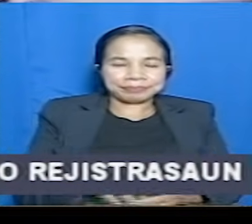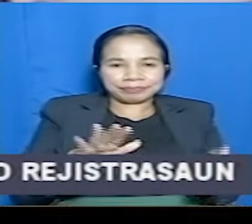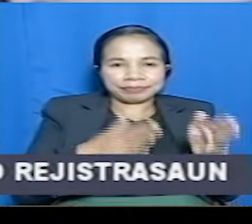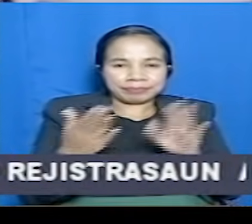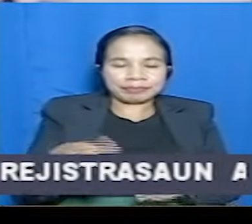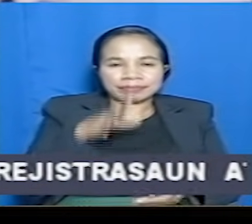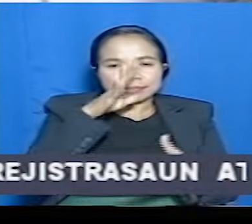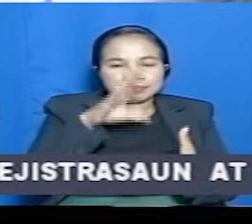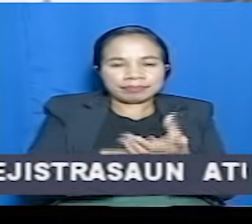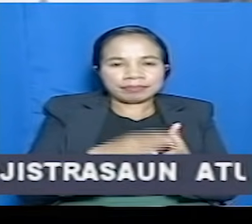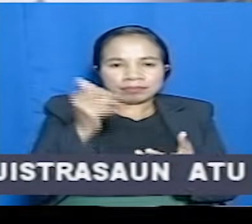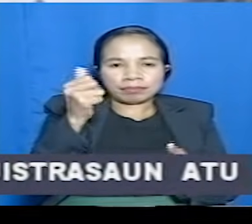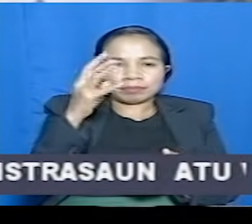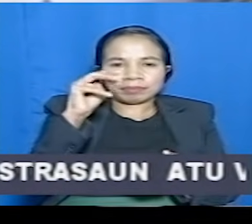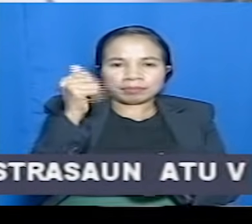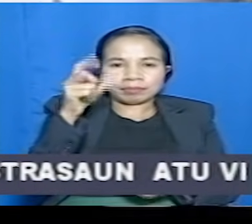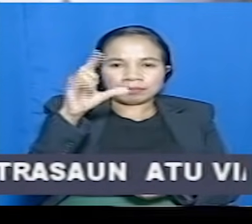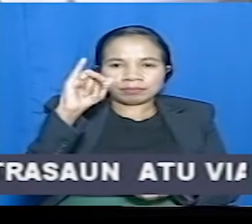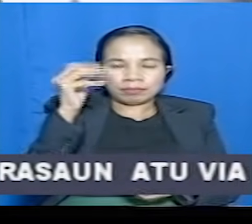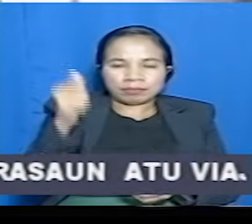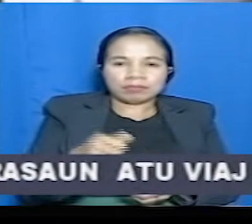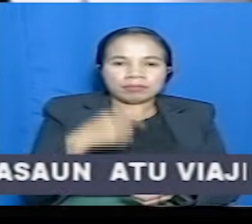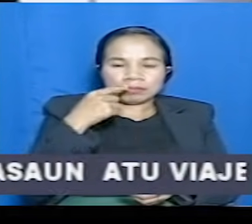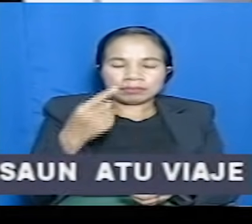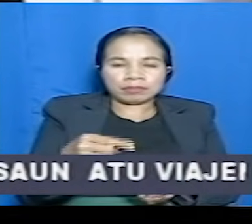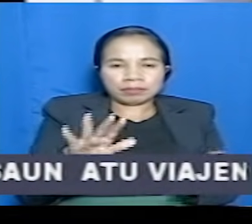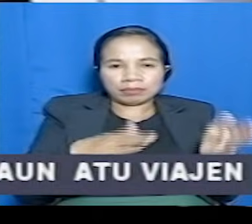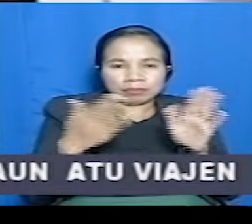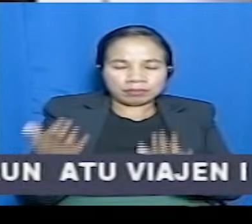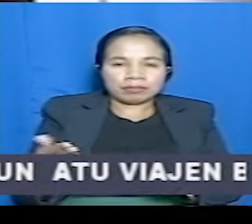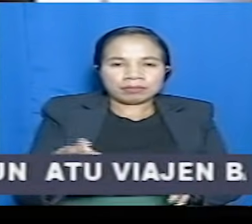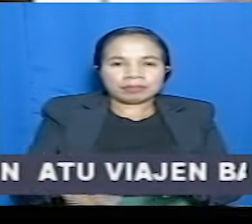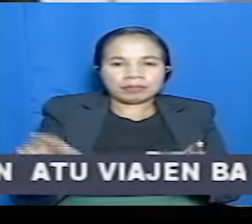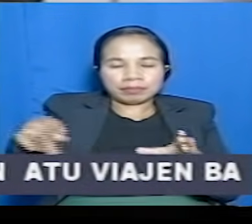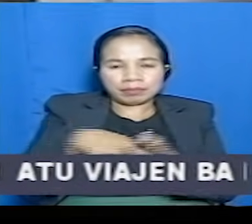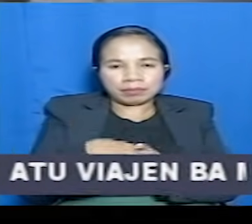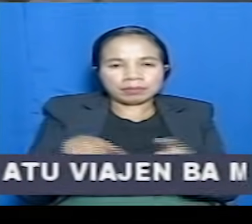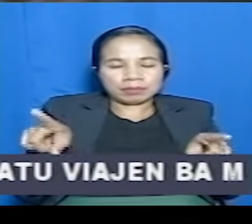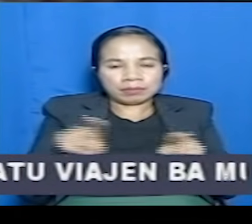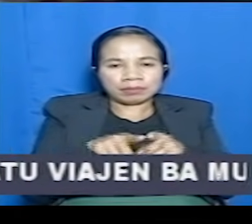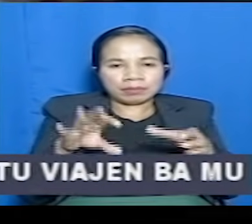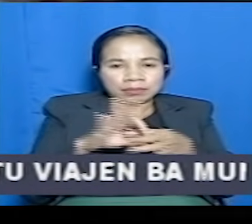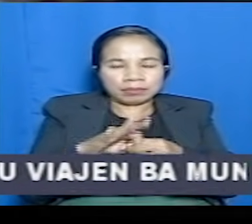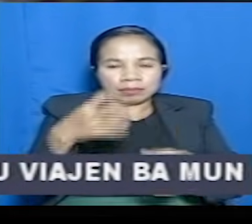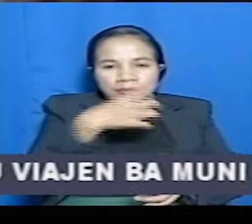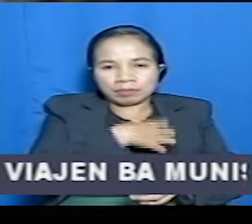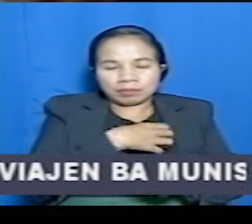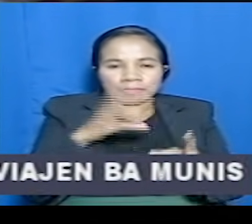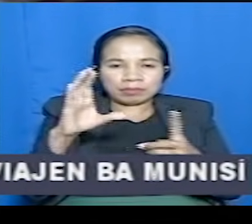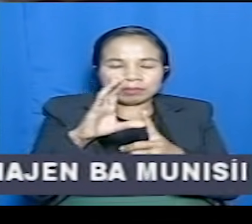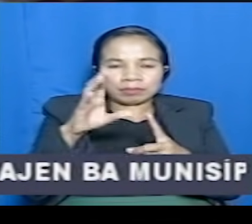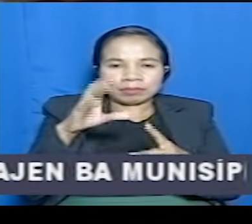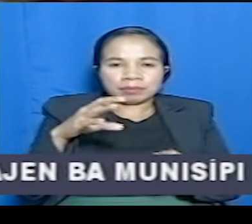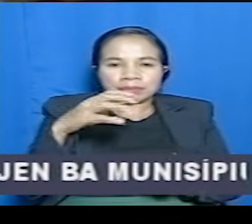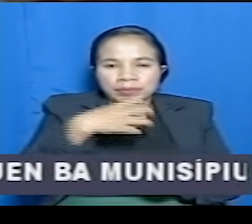Matibian ekabeng Amalia Rodrigues Simenez Hateteng, Matibian mos ativo hela nesang membro polícia e a Comando